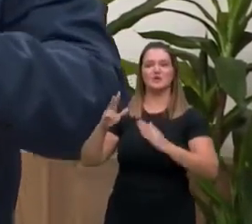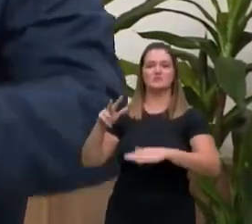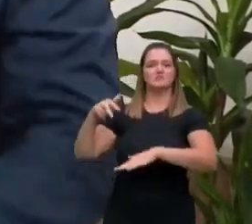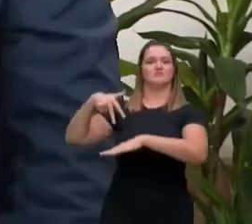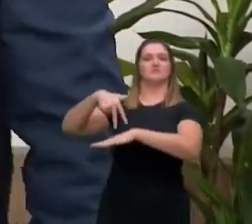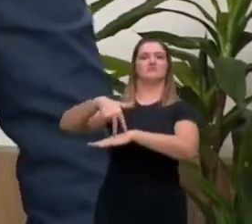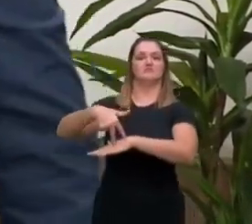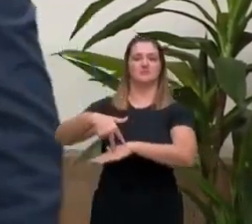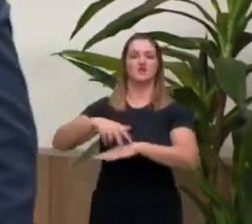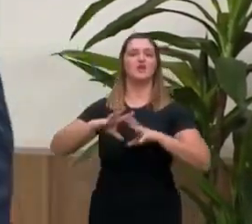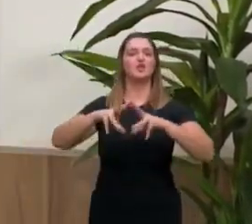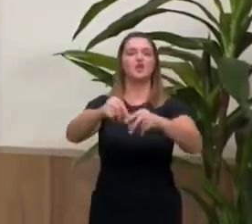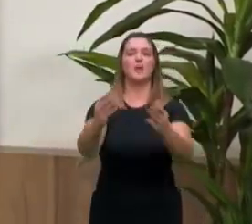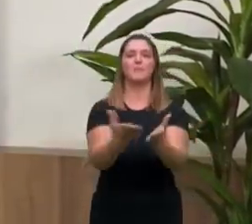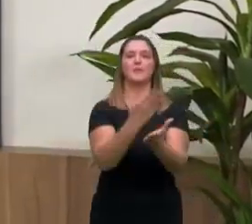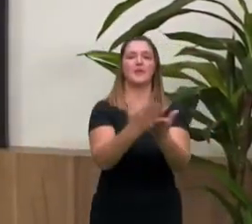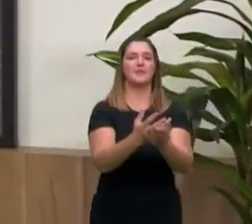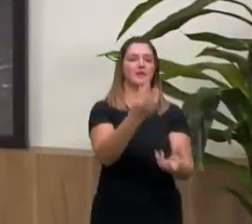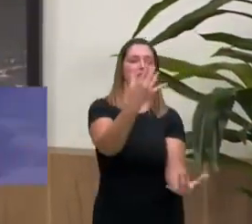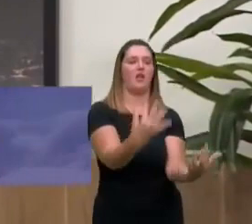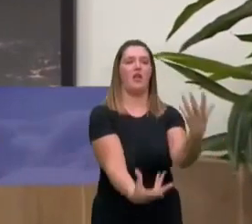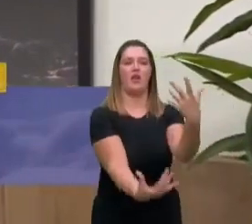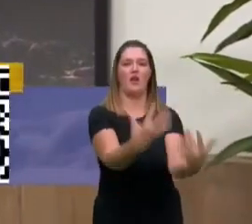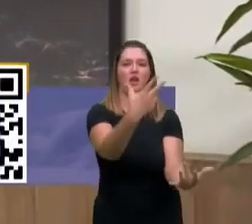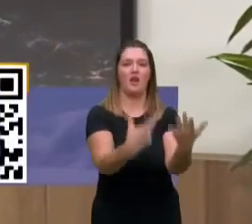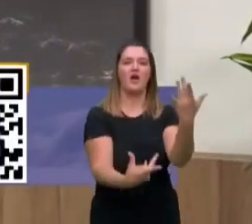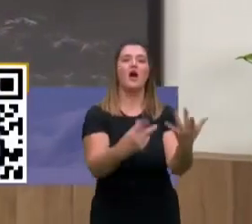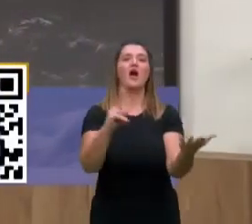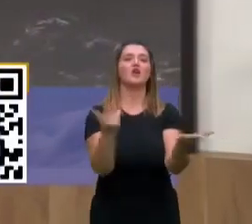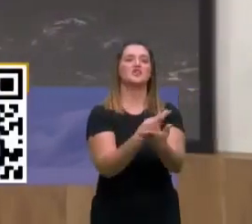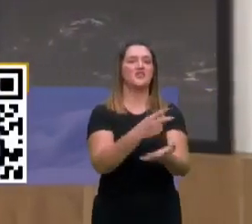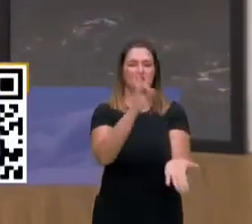foram perseguidos, as Bíblias queimadas, a verdade jogada